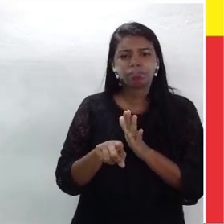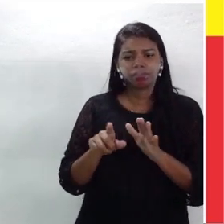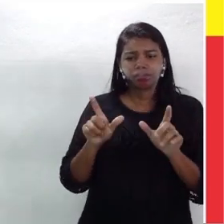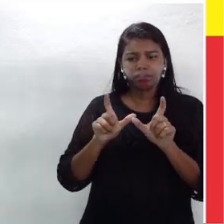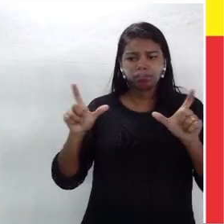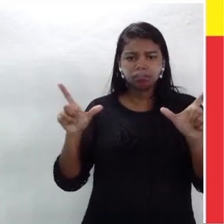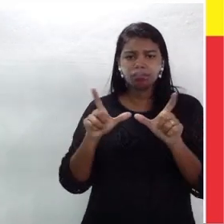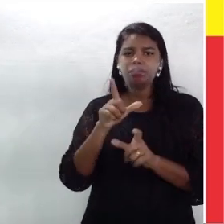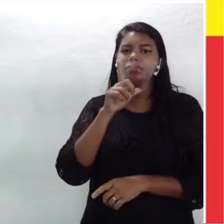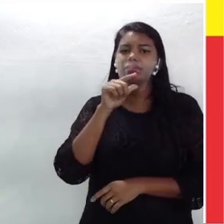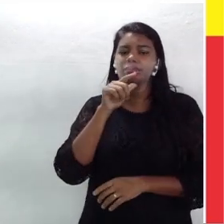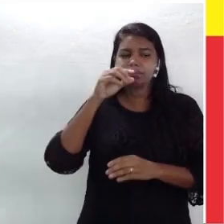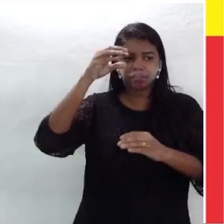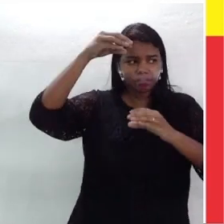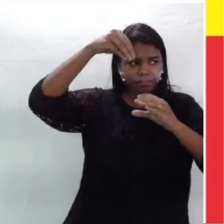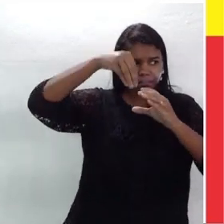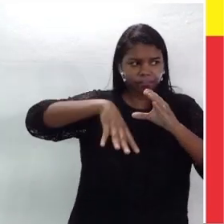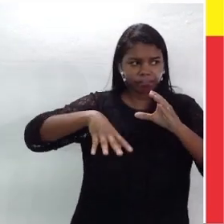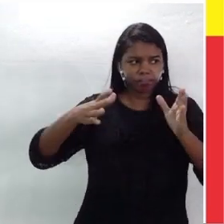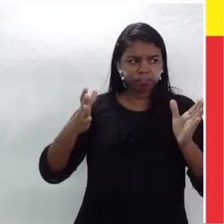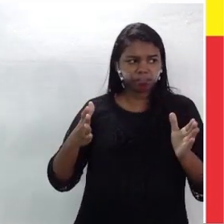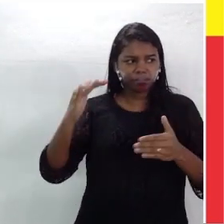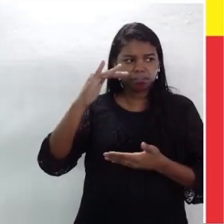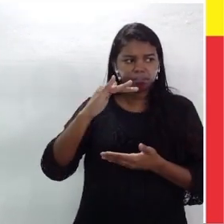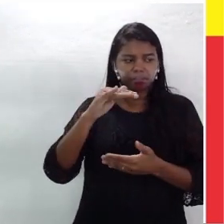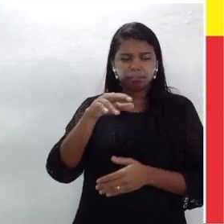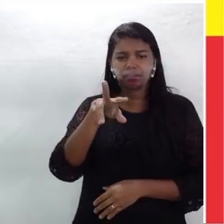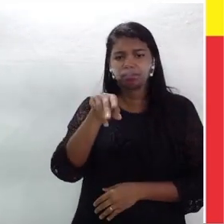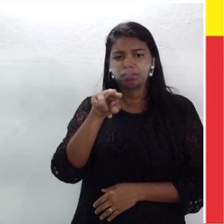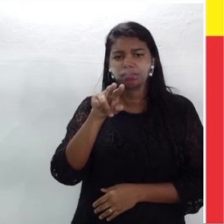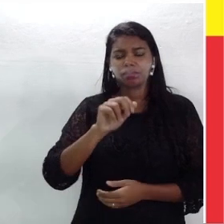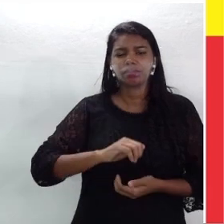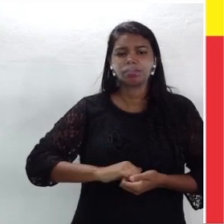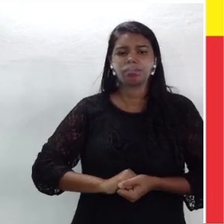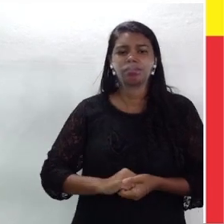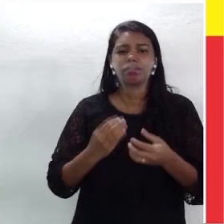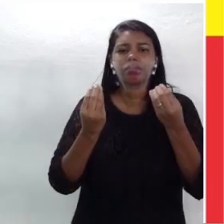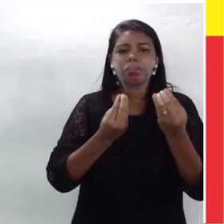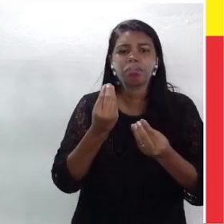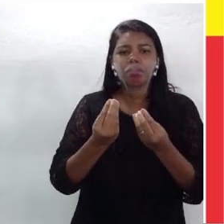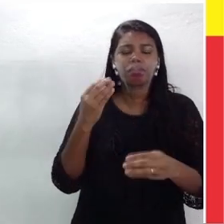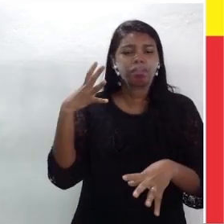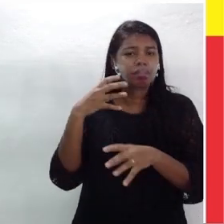água existente nessa caixa é igual. Então, como é que a gente